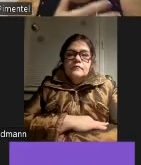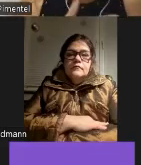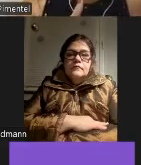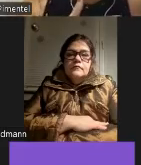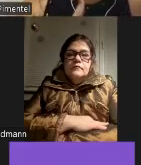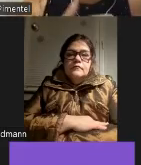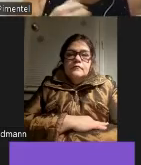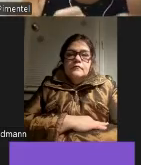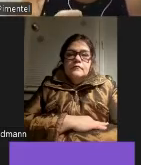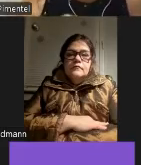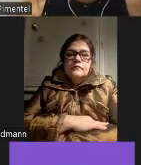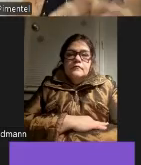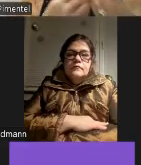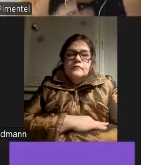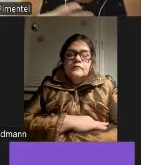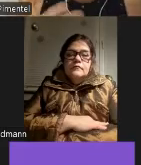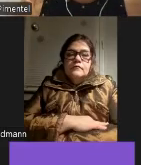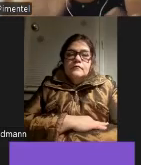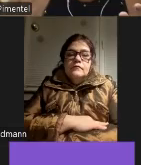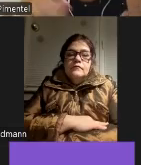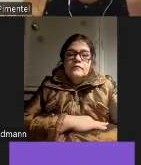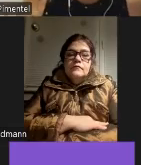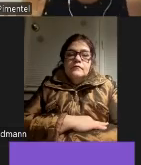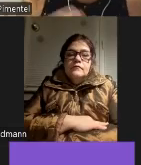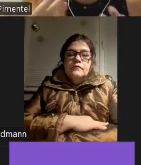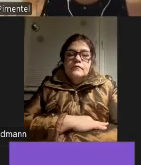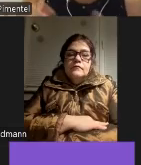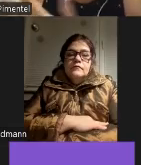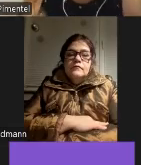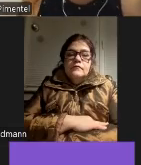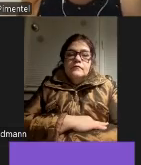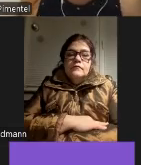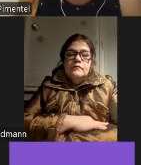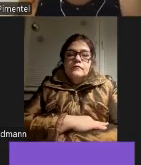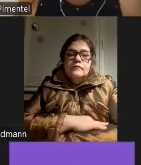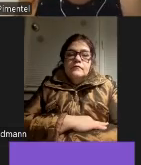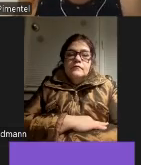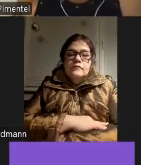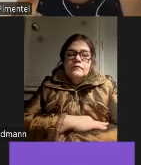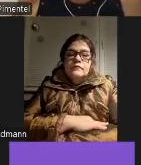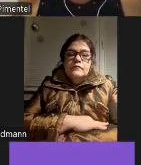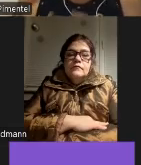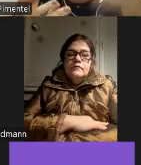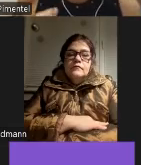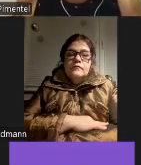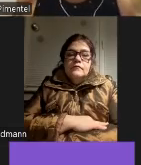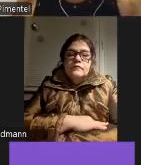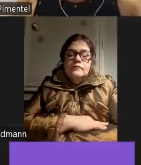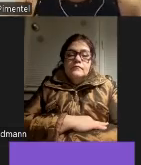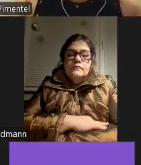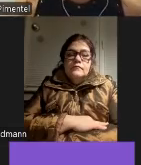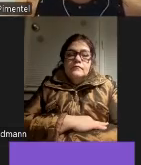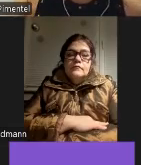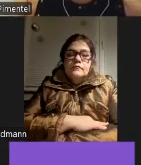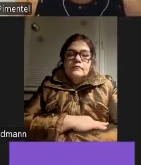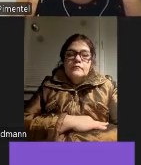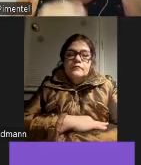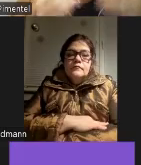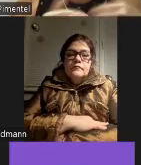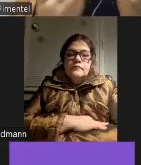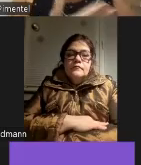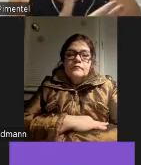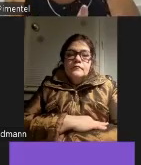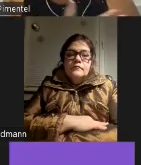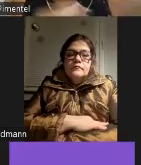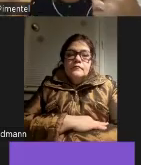cognitiva, aprendizado de memória. A gente precisa ter tempo para que tudo isso aconteça. Então, por isso, aquela imagem inicial,